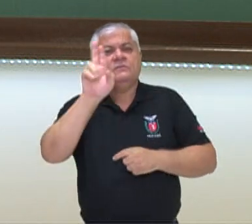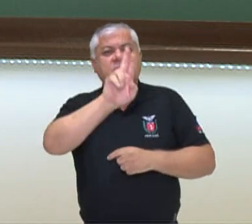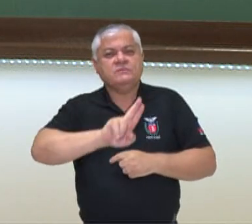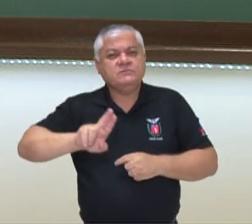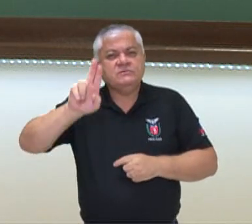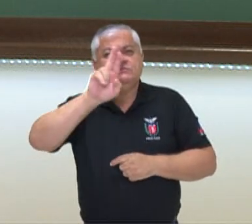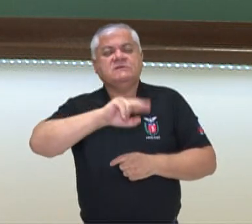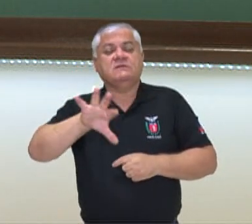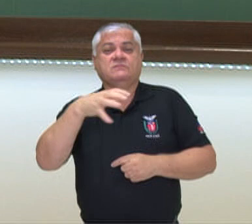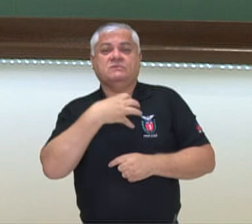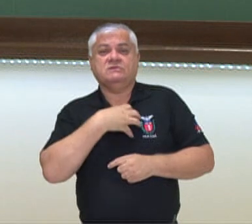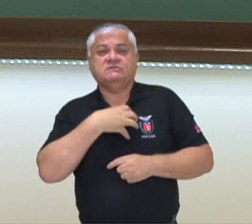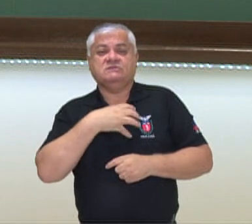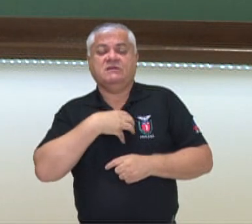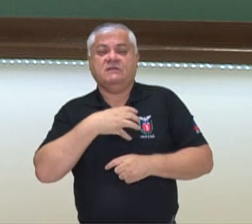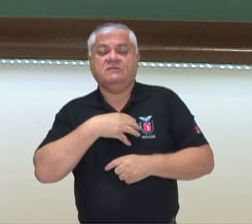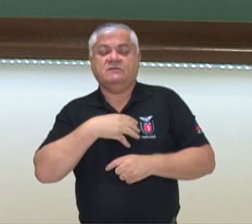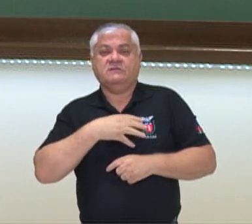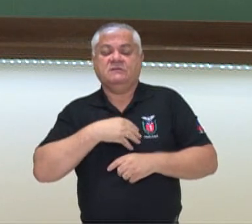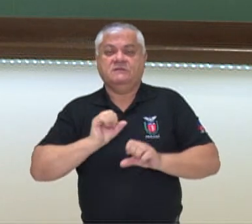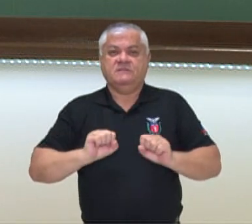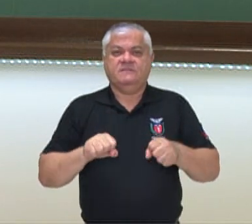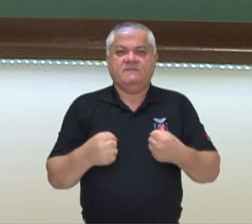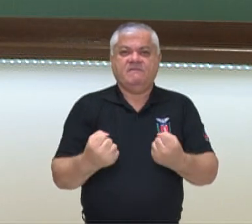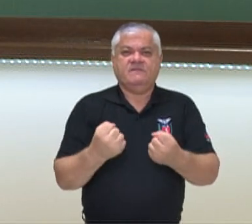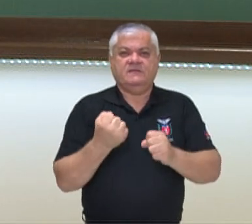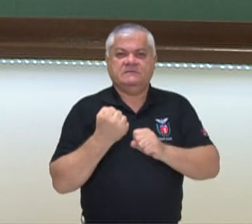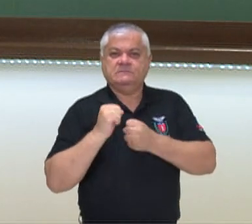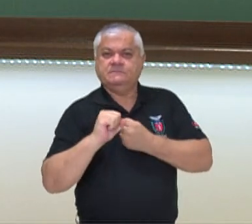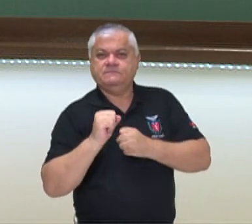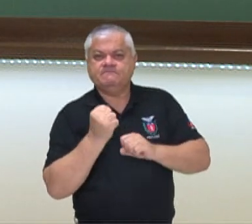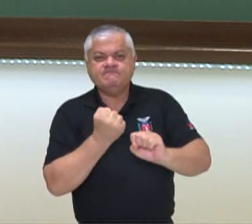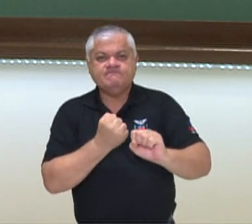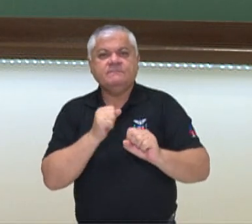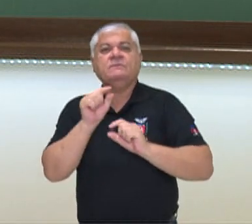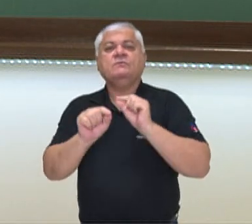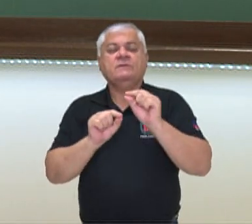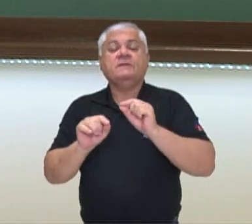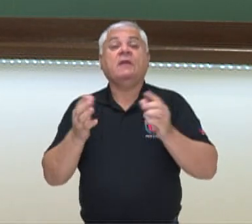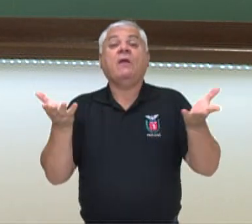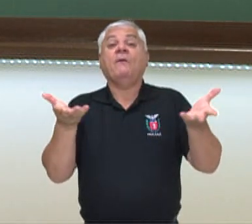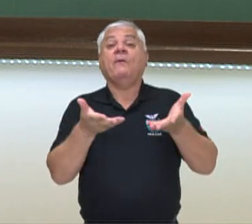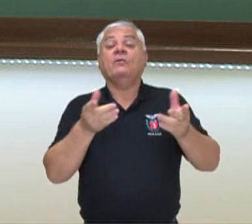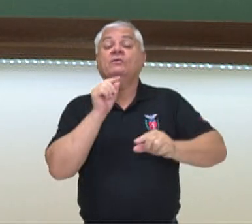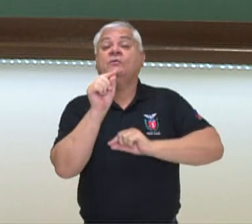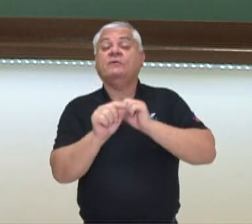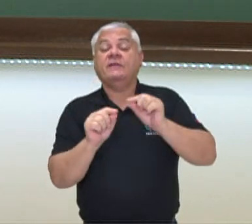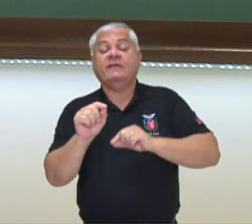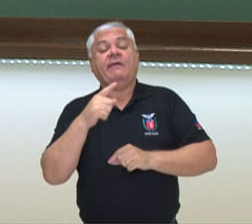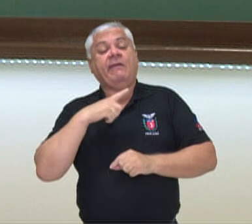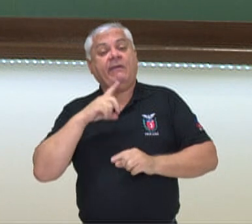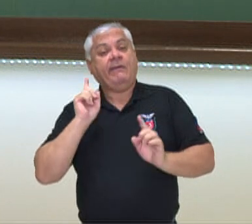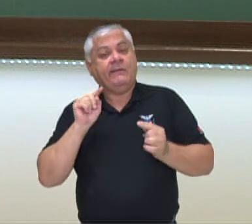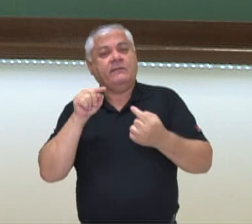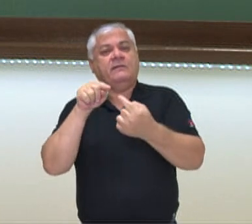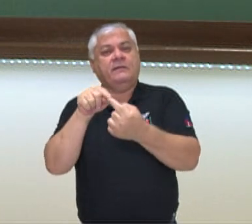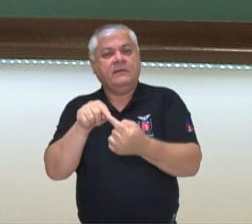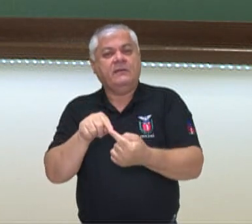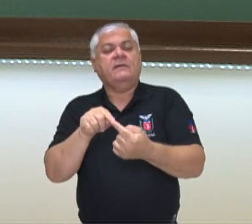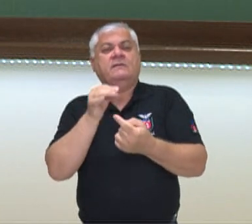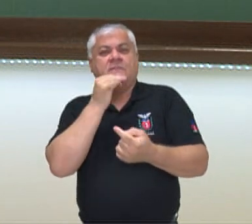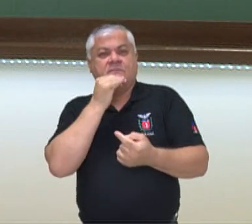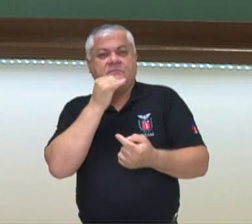como forma de defesa daquela população, tá? Mas que hoje estão assim relacionadas